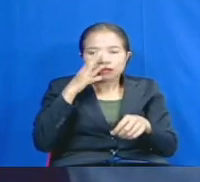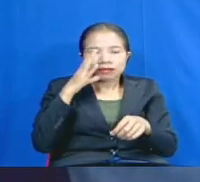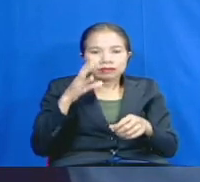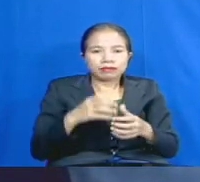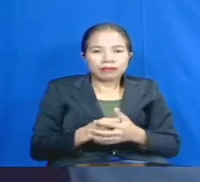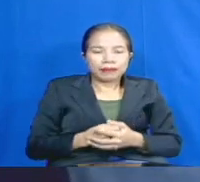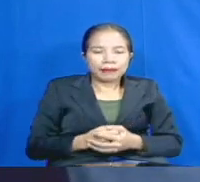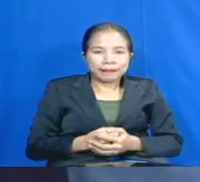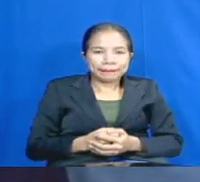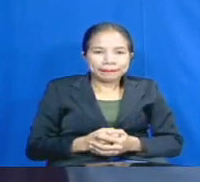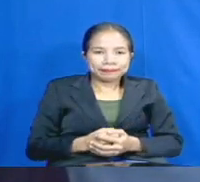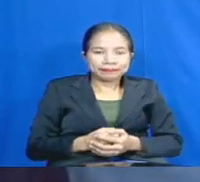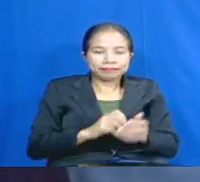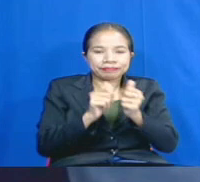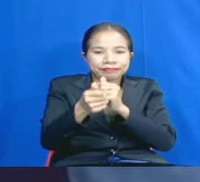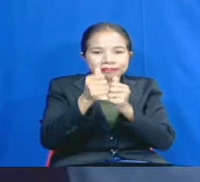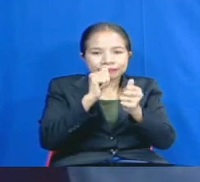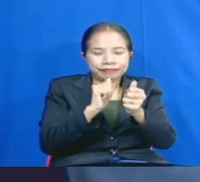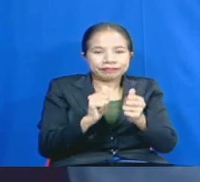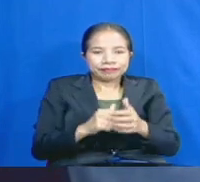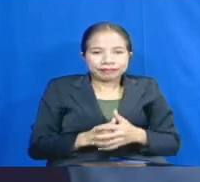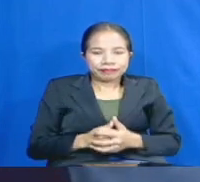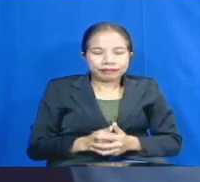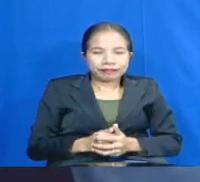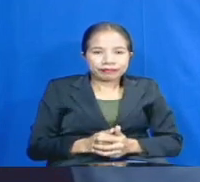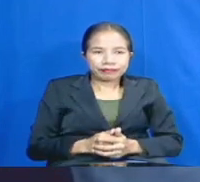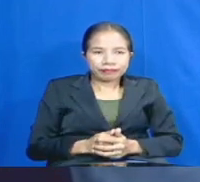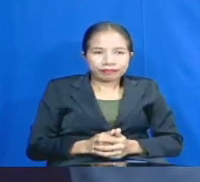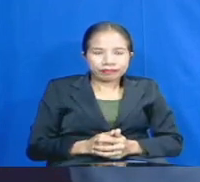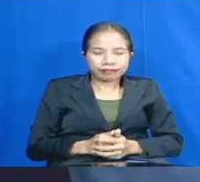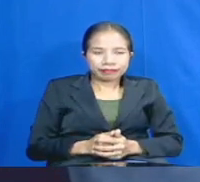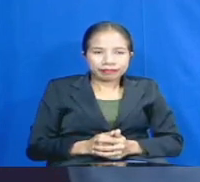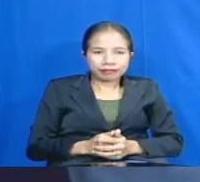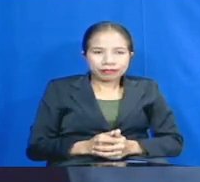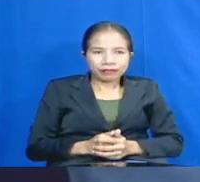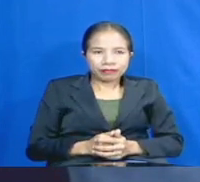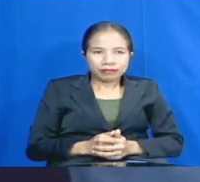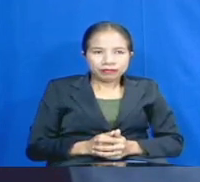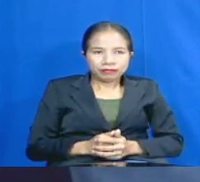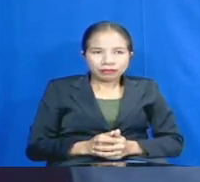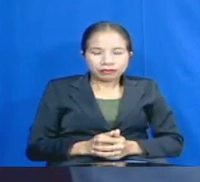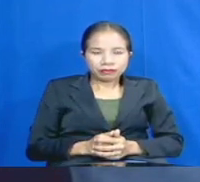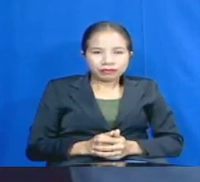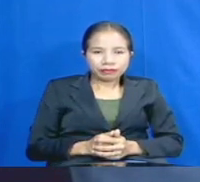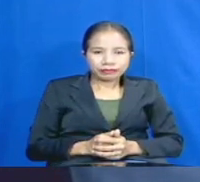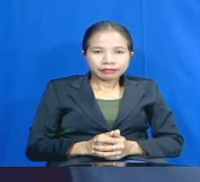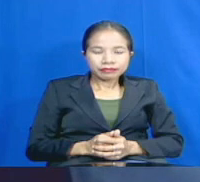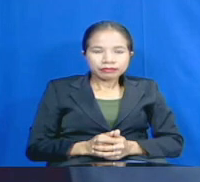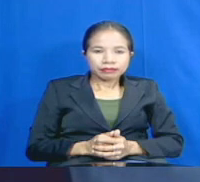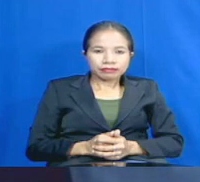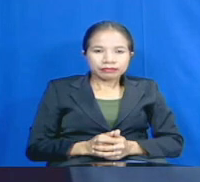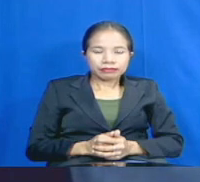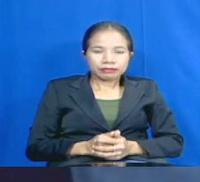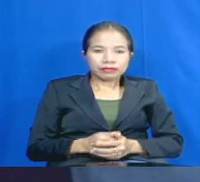fishing peskasnya. Clean construction, but it's to do things that help economically while also helping the environment.